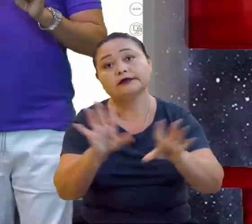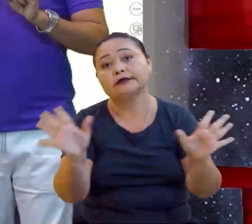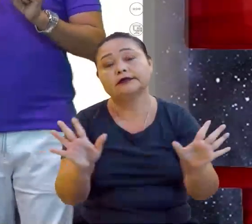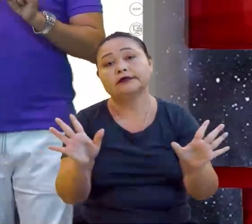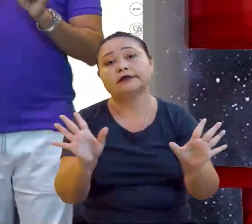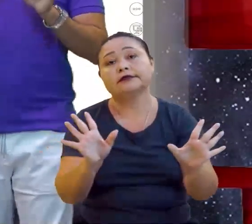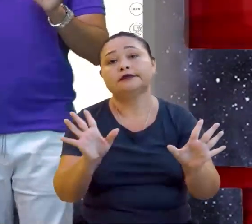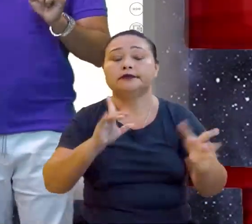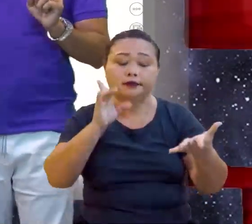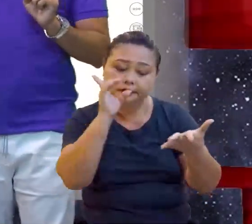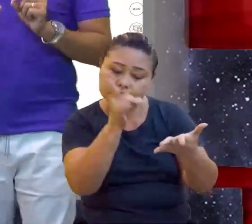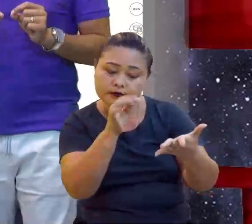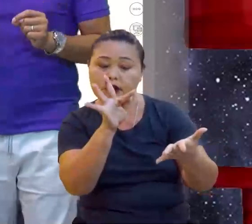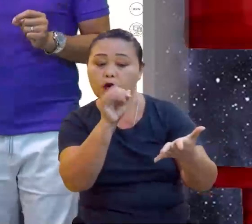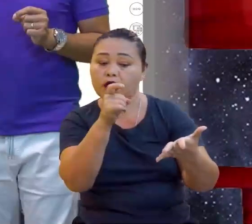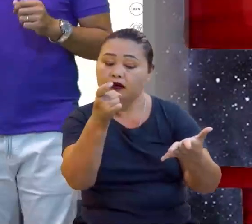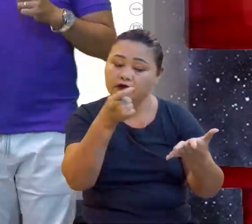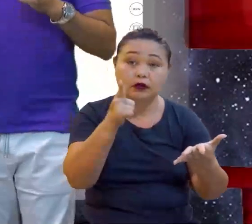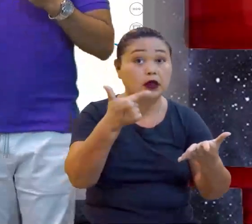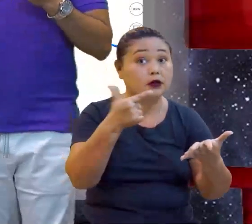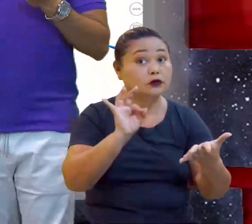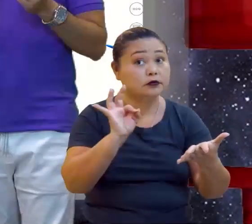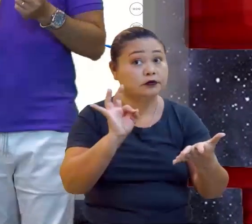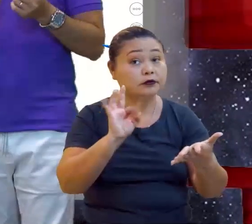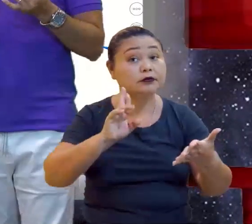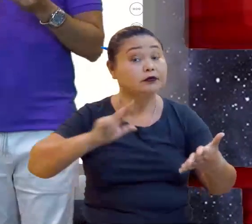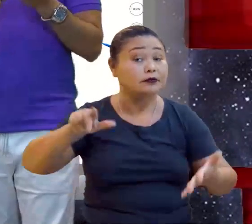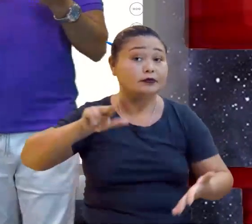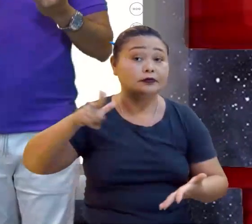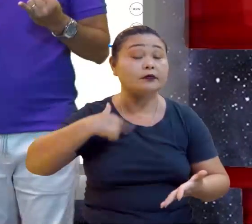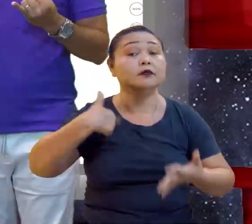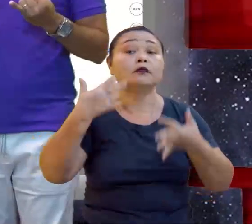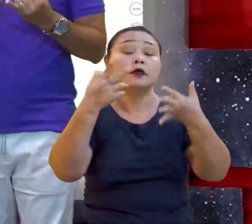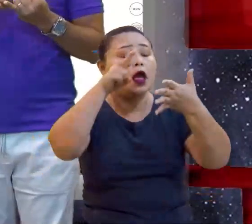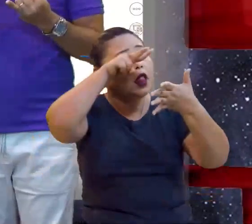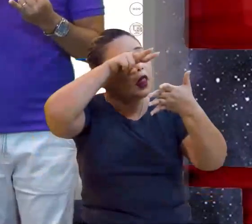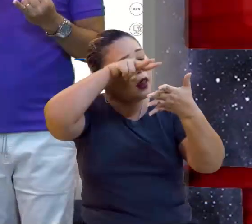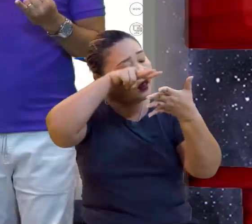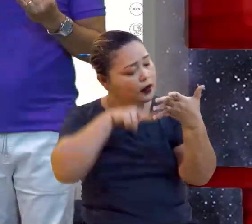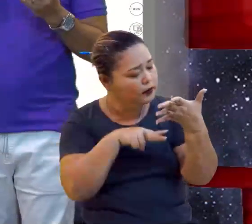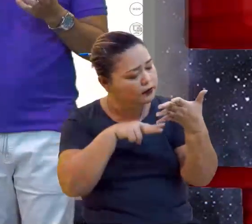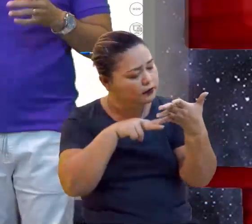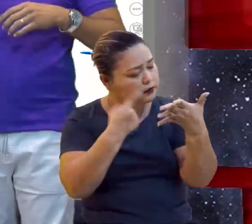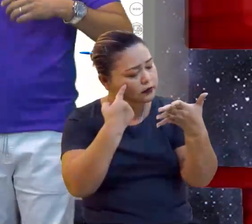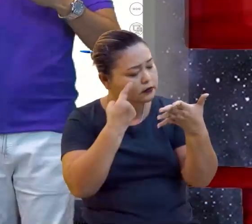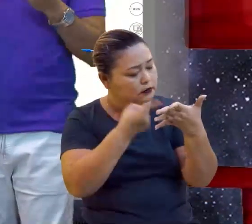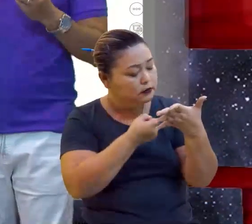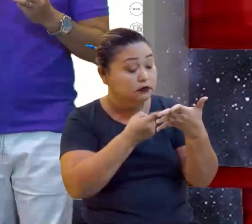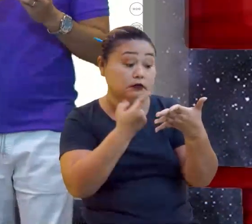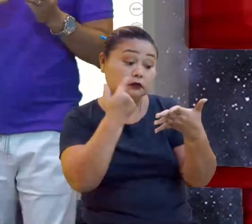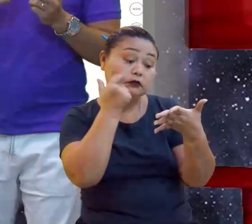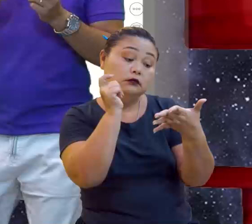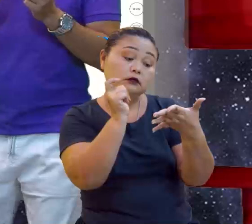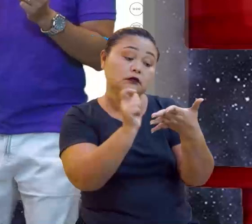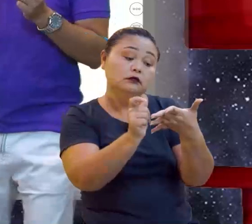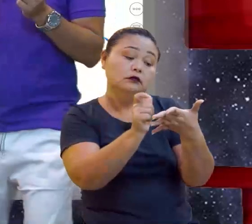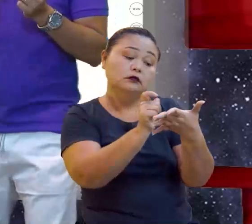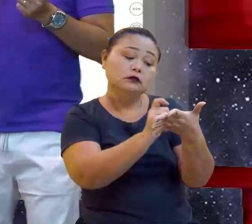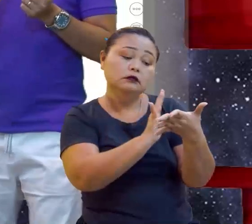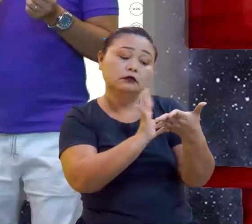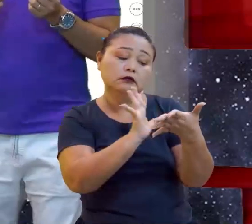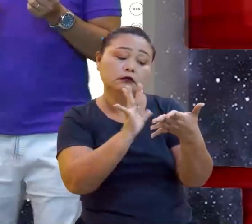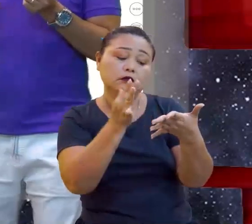né, determine o f de 2. Não, não é. É o detalhe de ler. Na leitura vão surgir algumas... E aí fica um